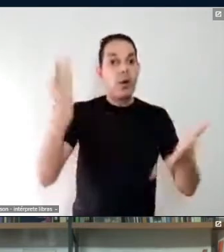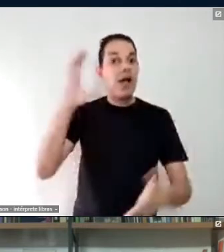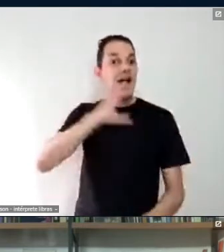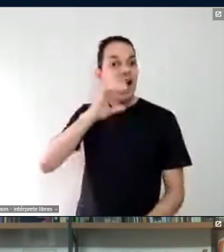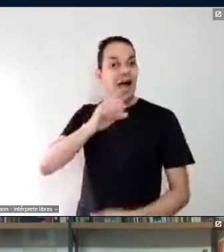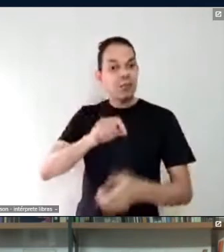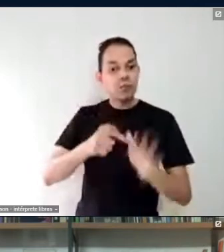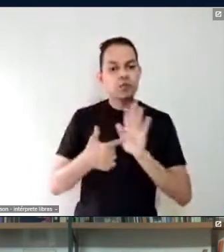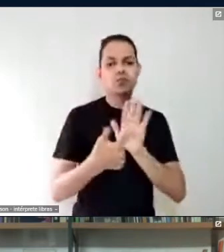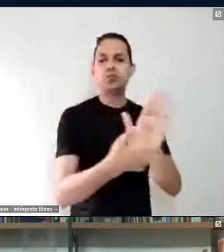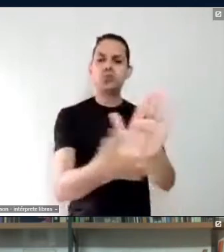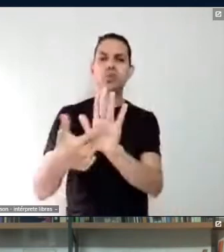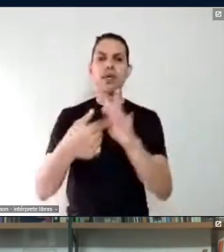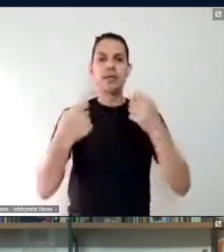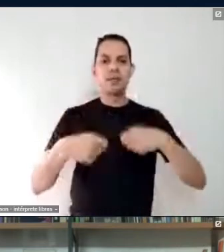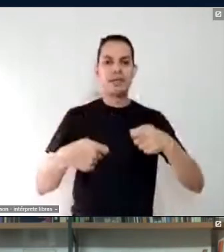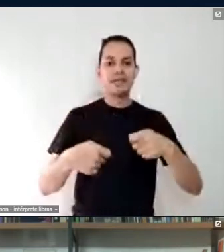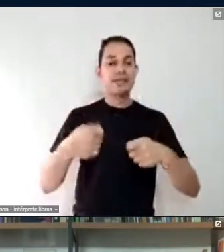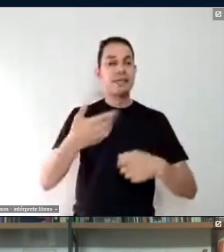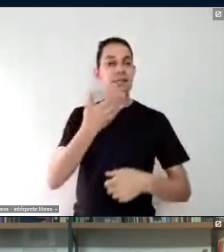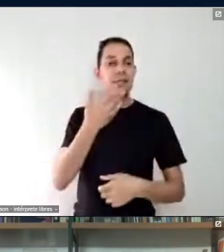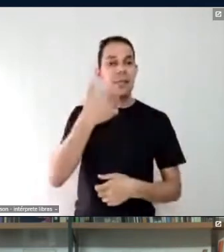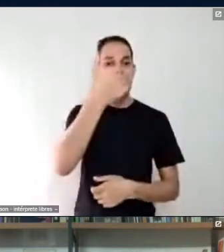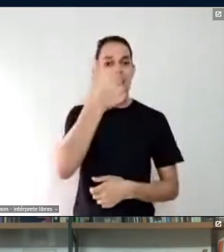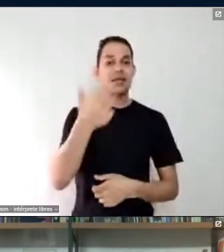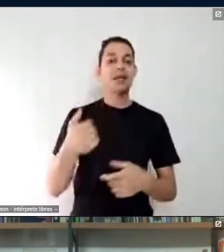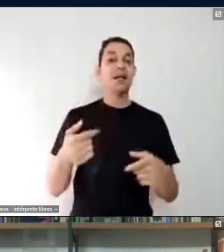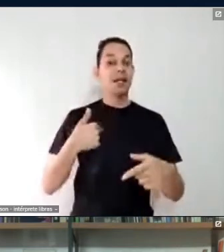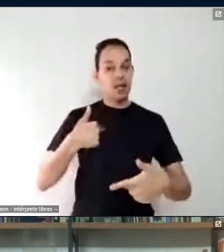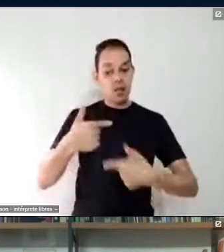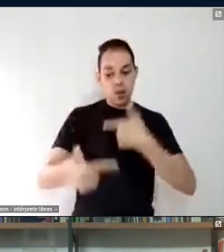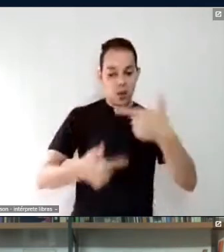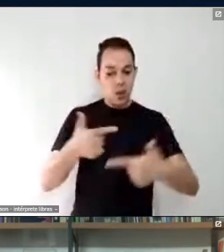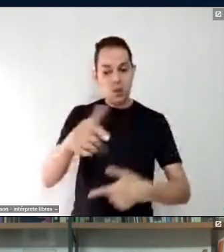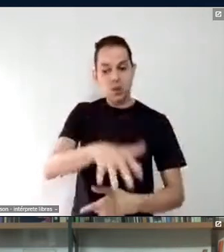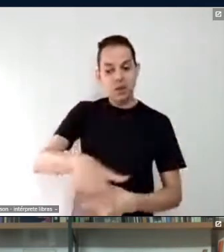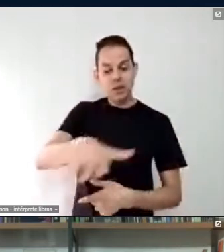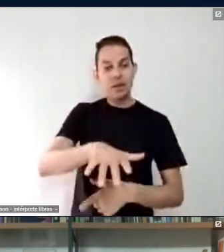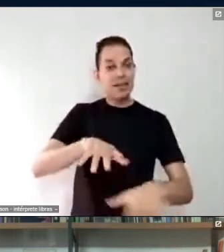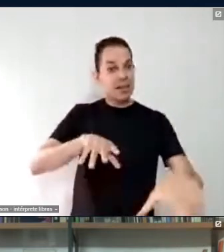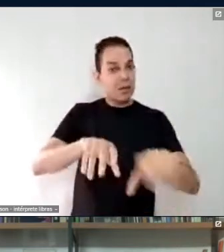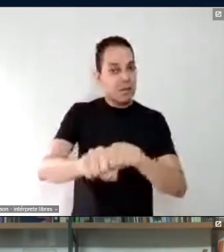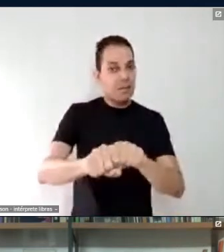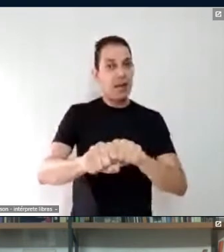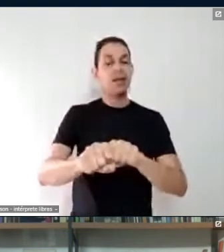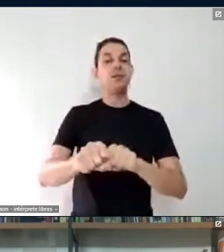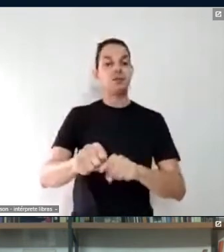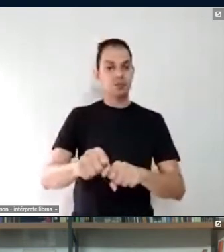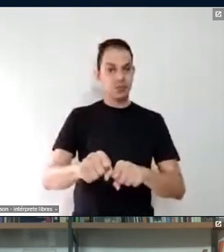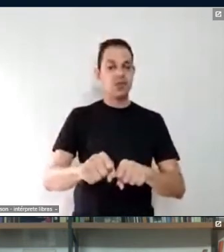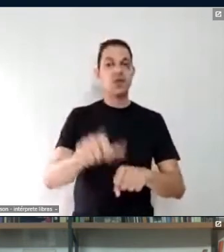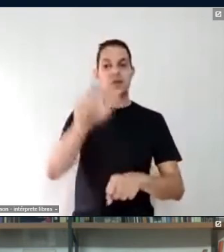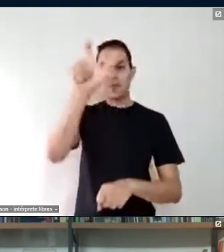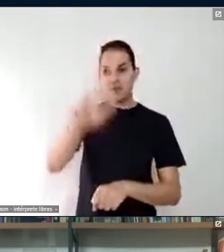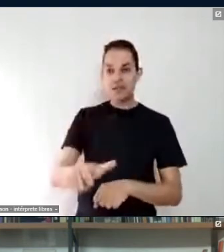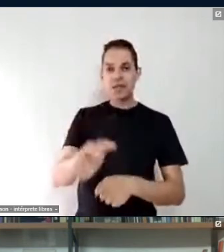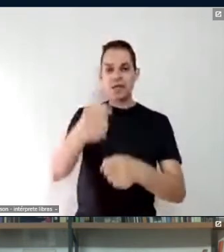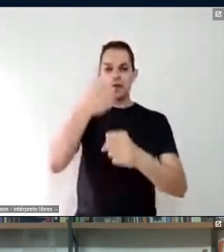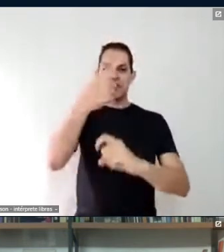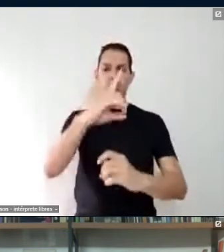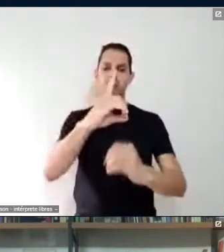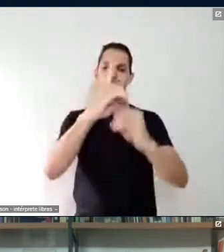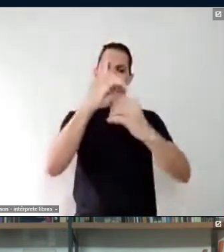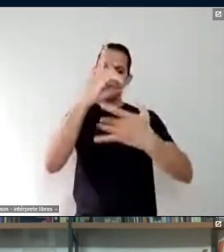junto com todas as funções. Como atuo diretamente na parte de formação, você não só descreveu as competências,